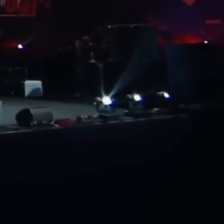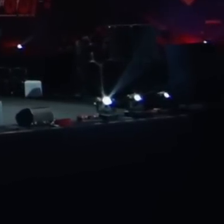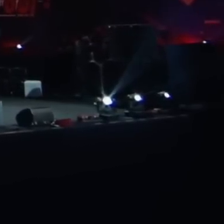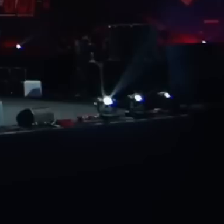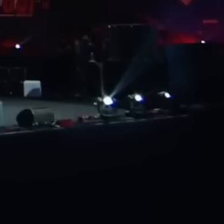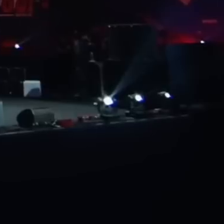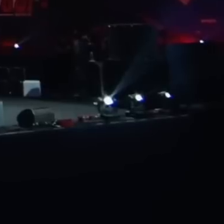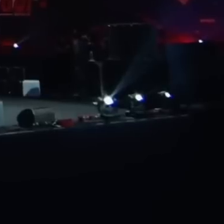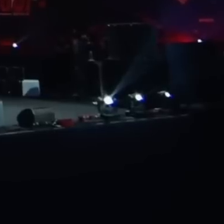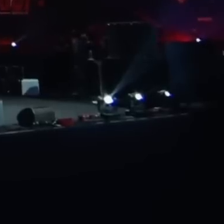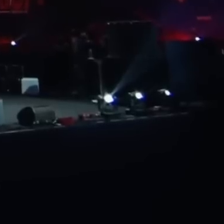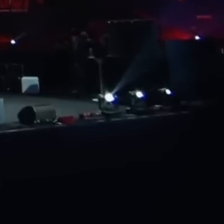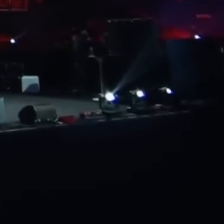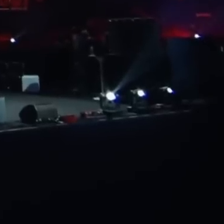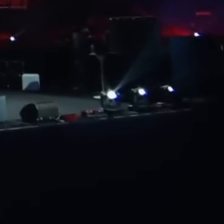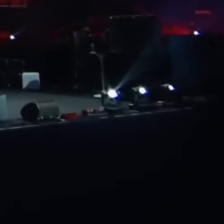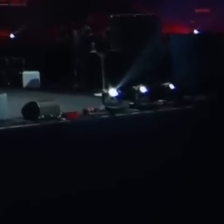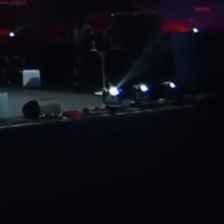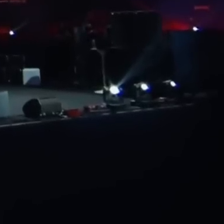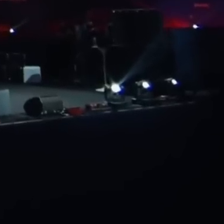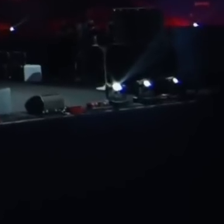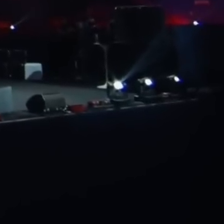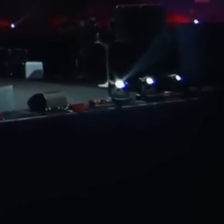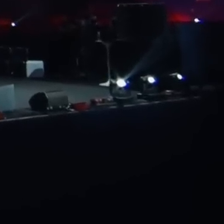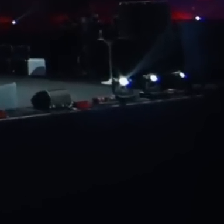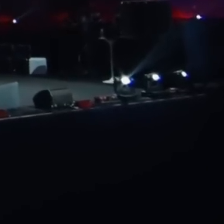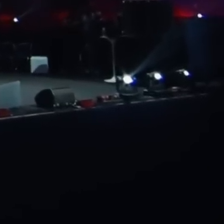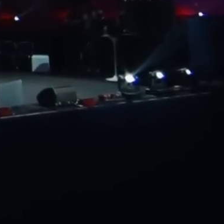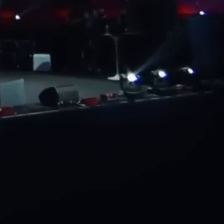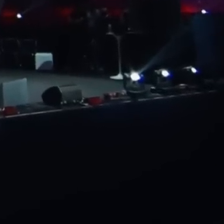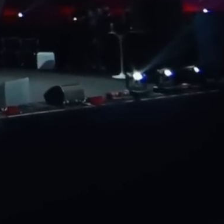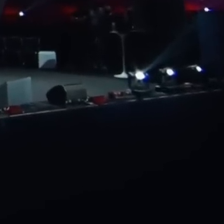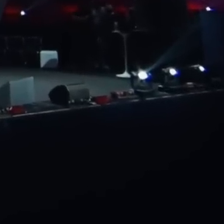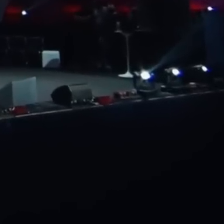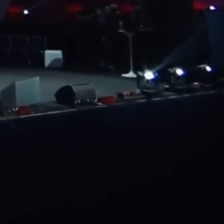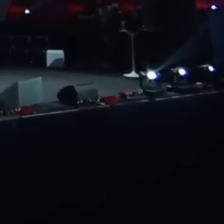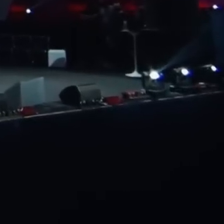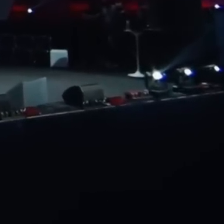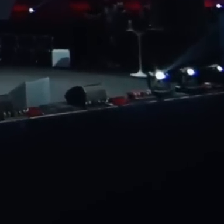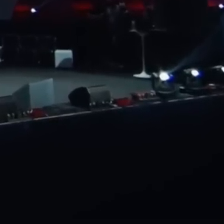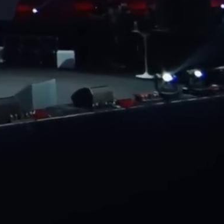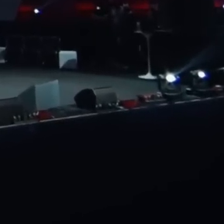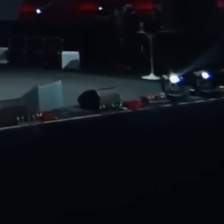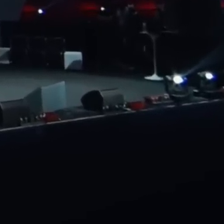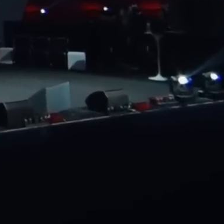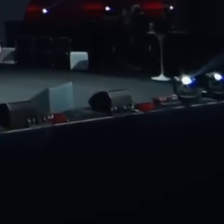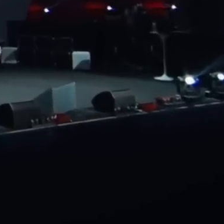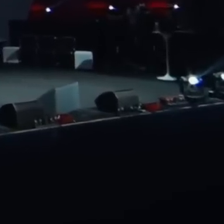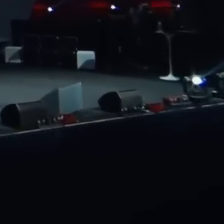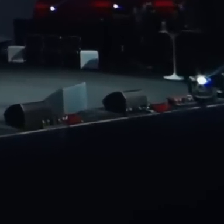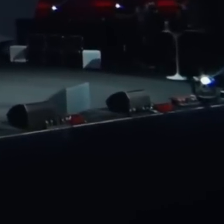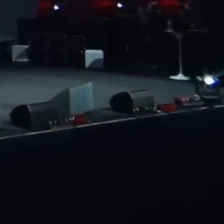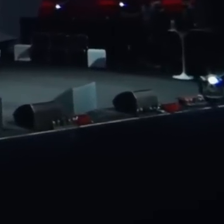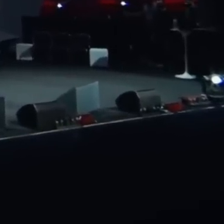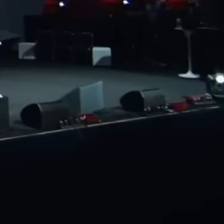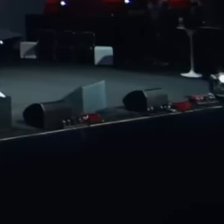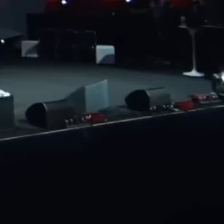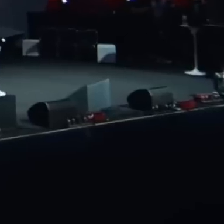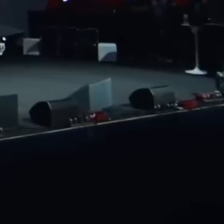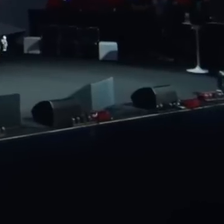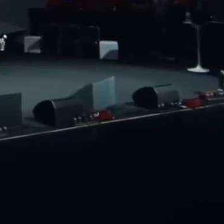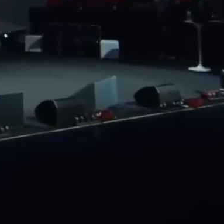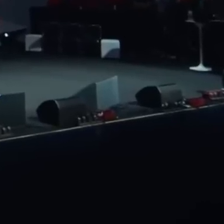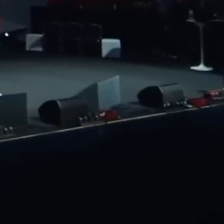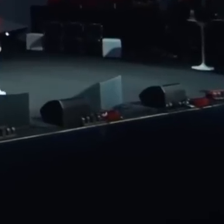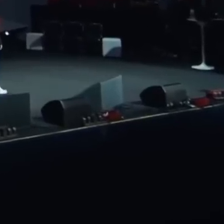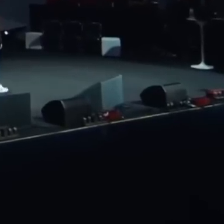oração agora e nós já começamos com o louvor, com a Abba, com aquela canção maravilhosa. Senhor, meu